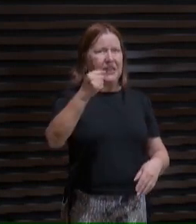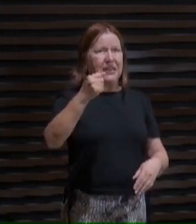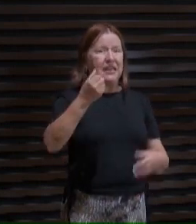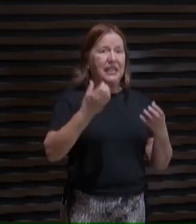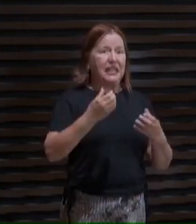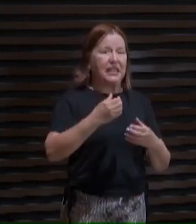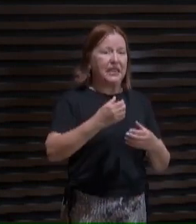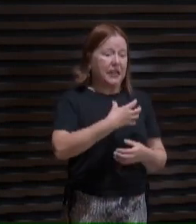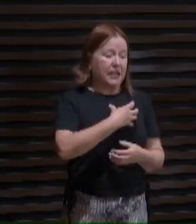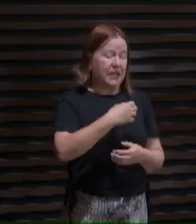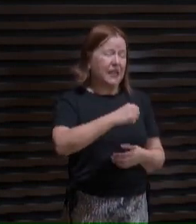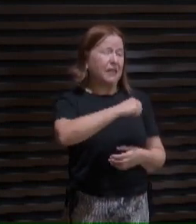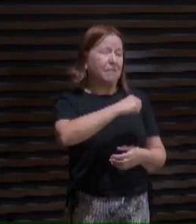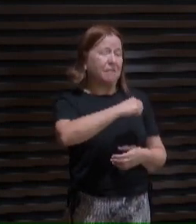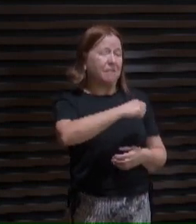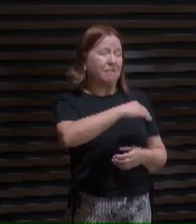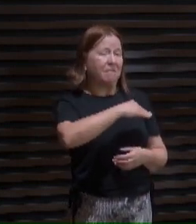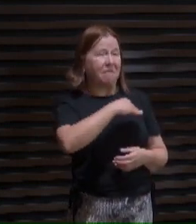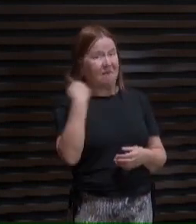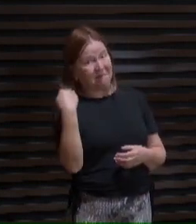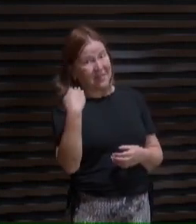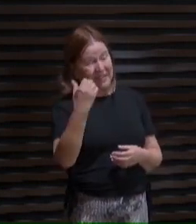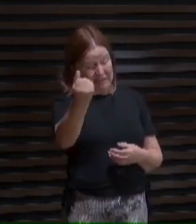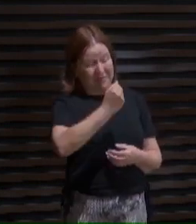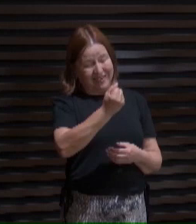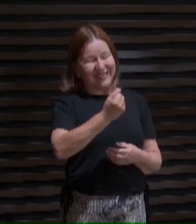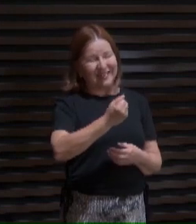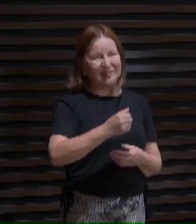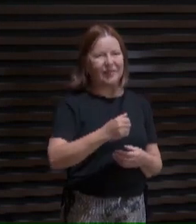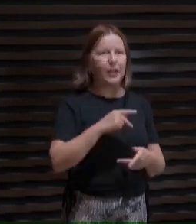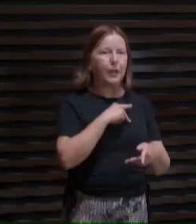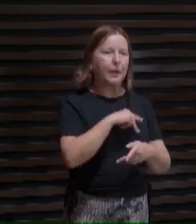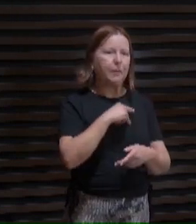isto. Como é que Paulo enxergou isso no escuro?